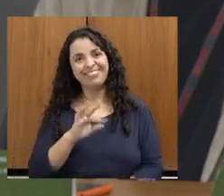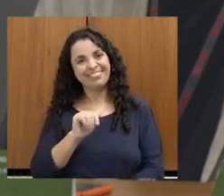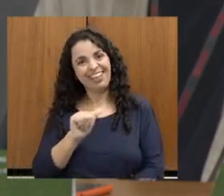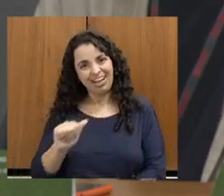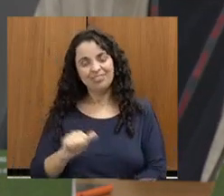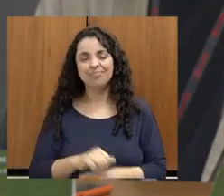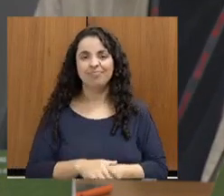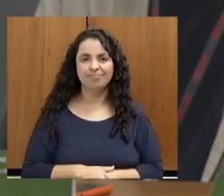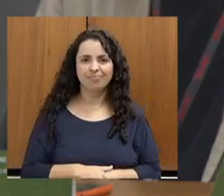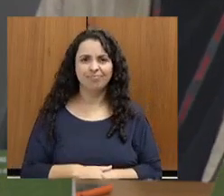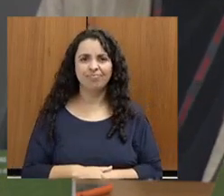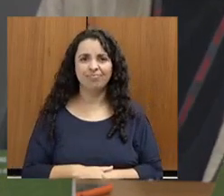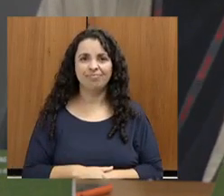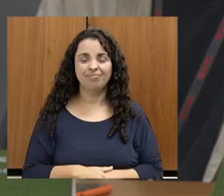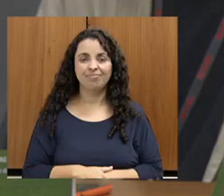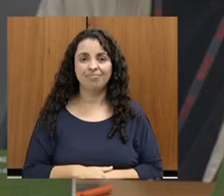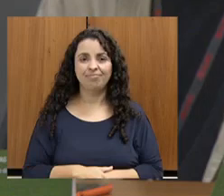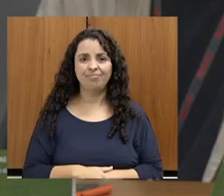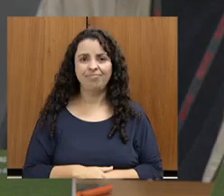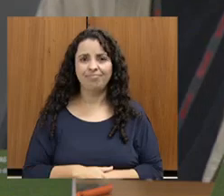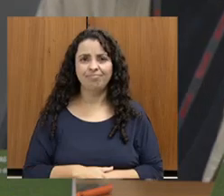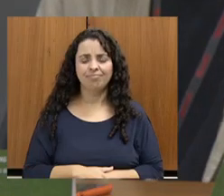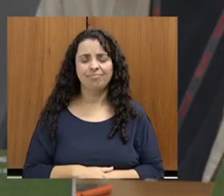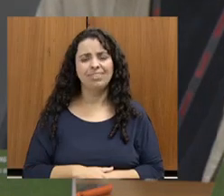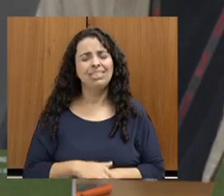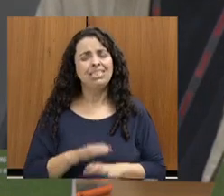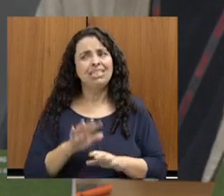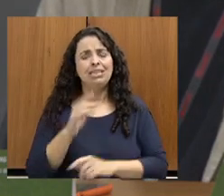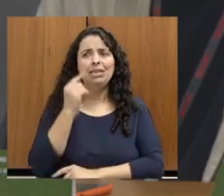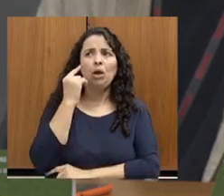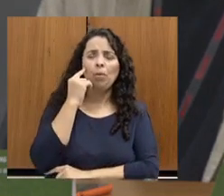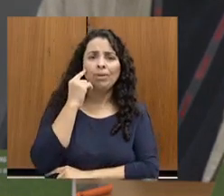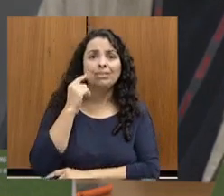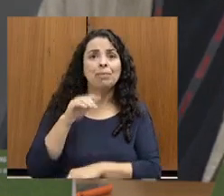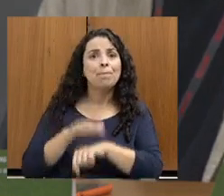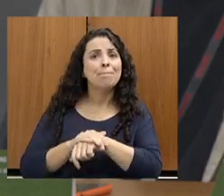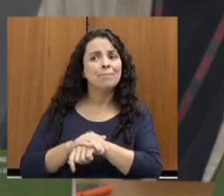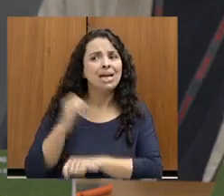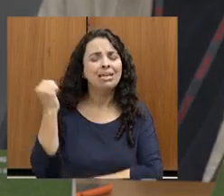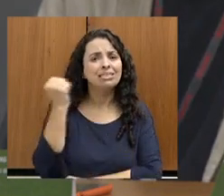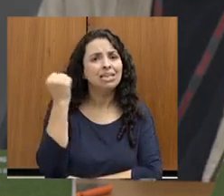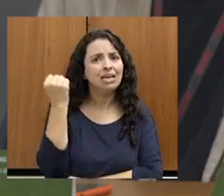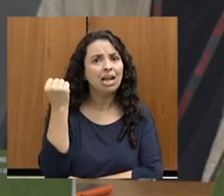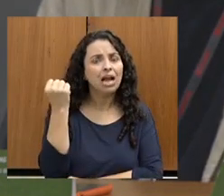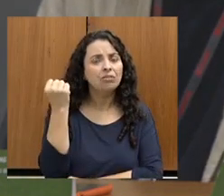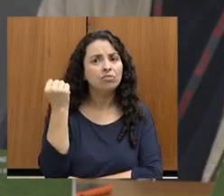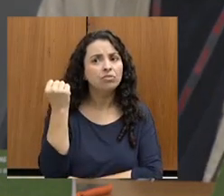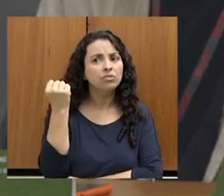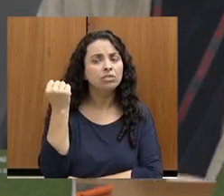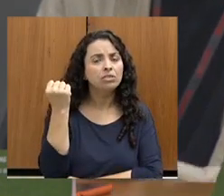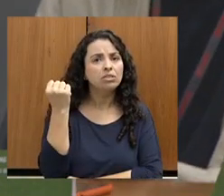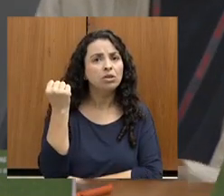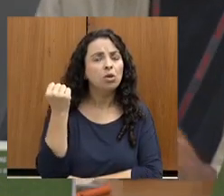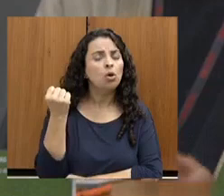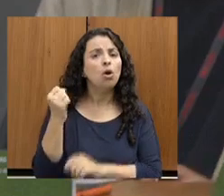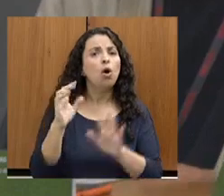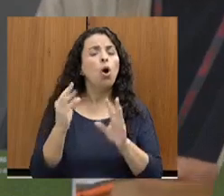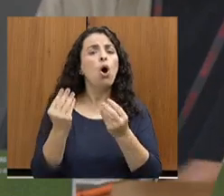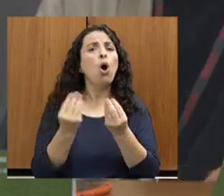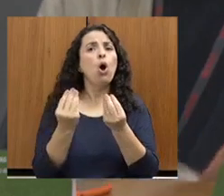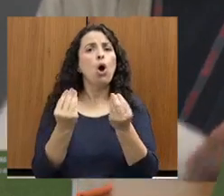acho mais grave ainda a situação, porque como é que se deixam alunos